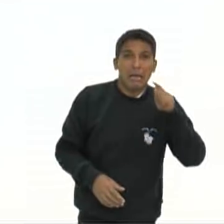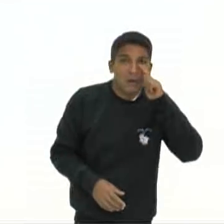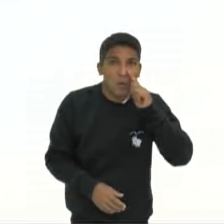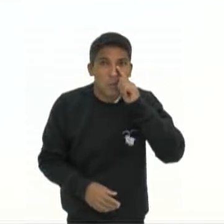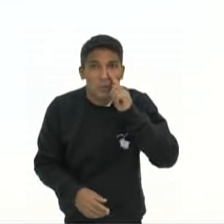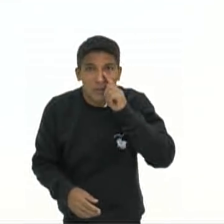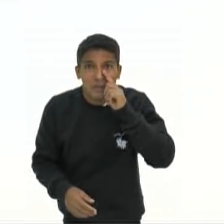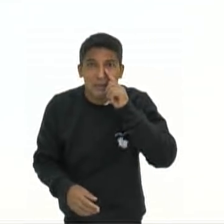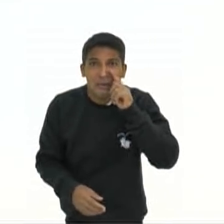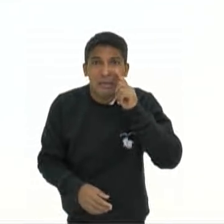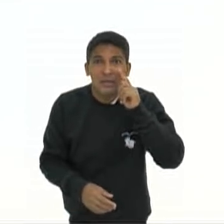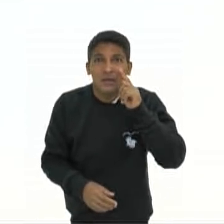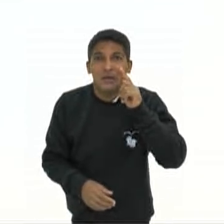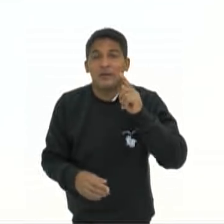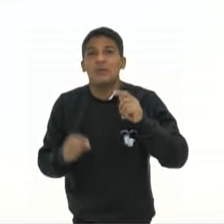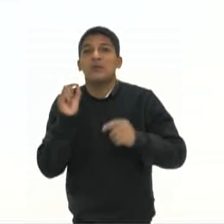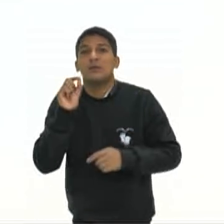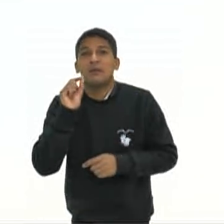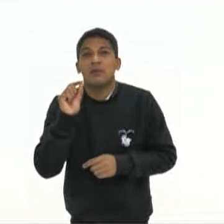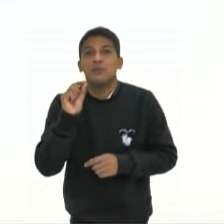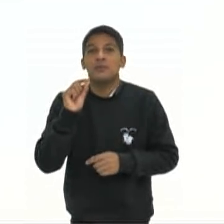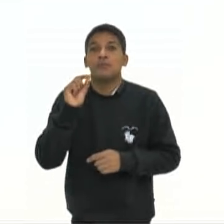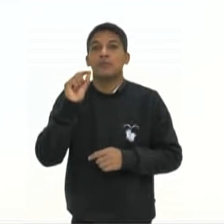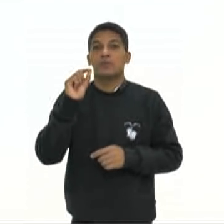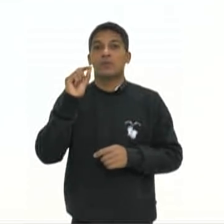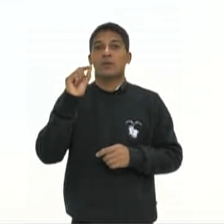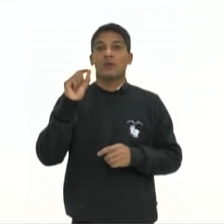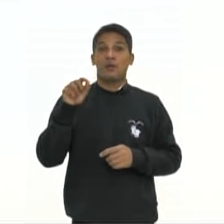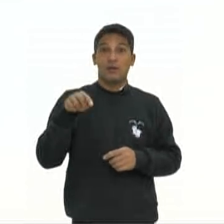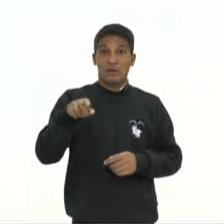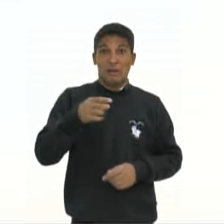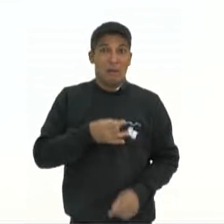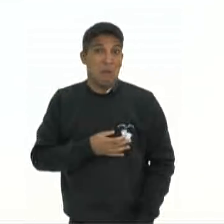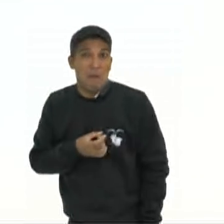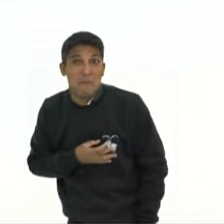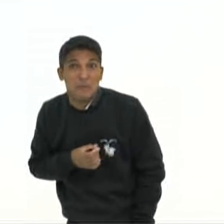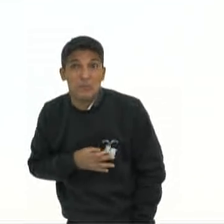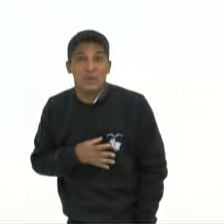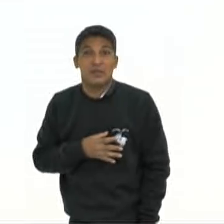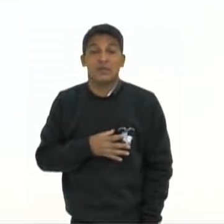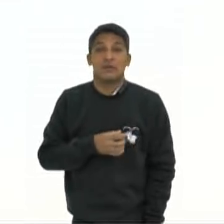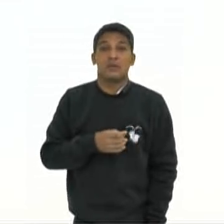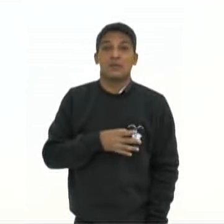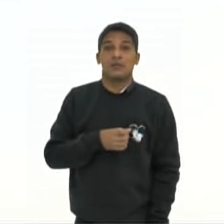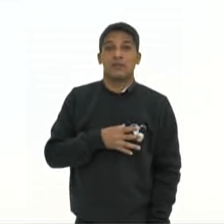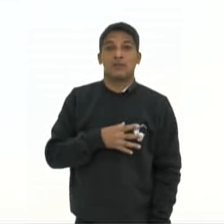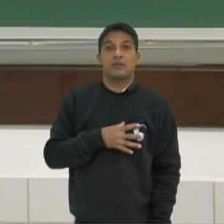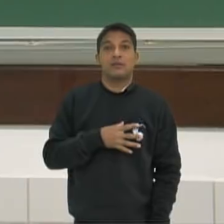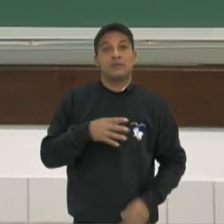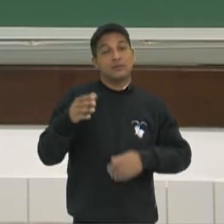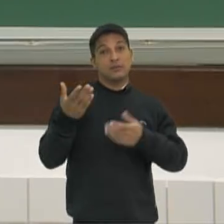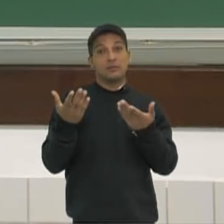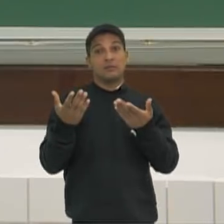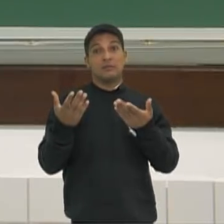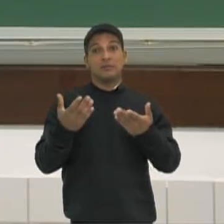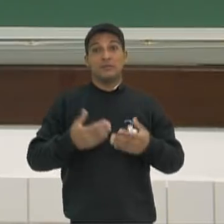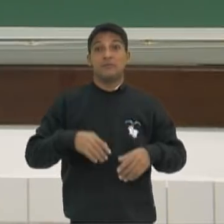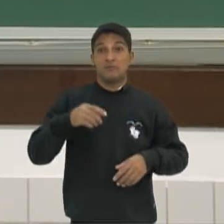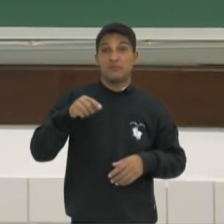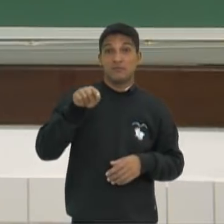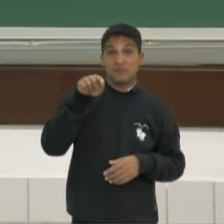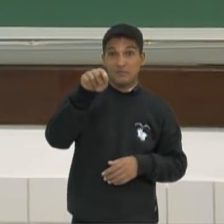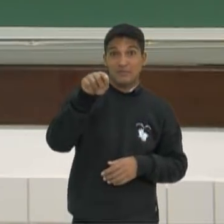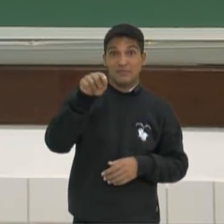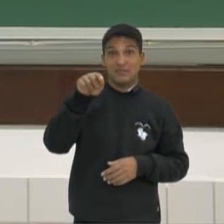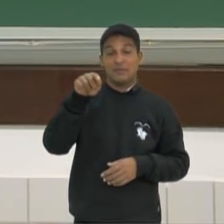de salvação tão fracas que o medo necessariamente vence a esperança. E era